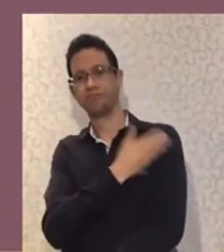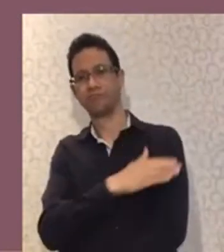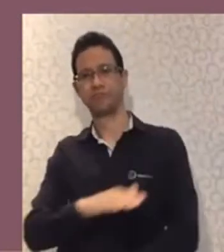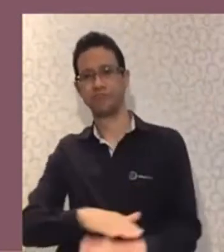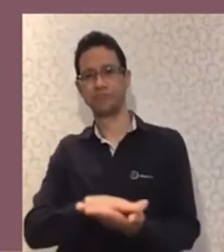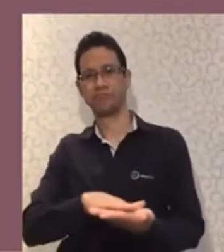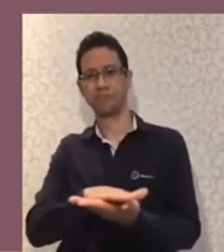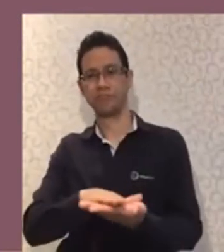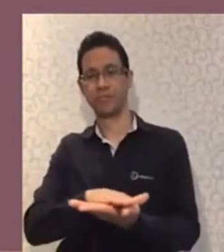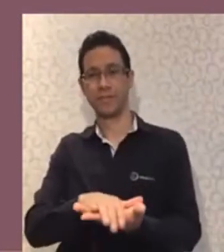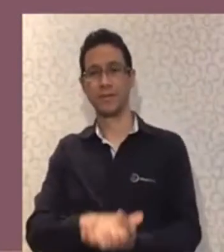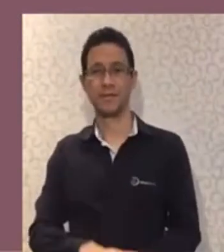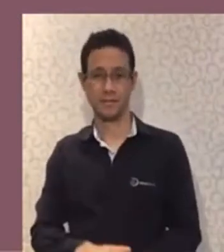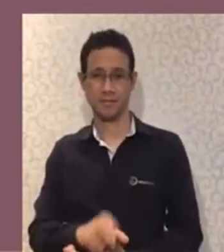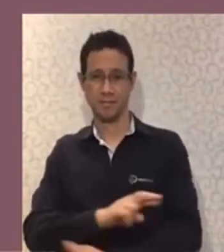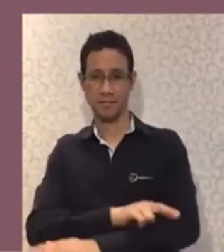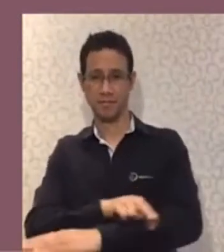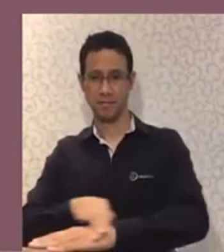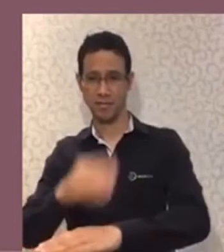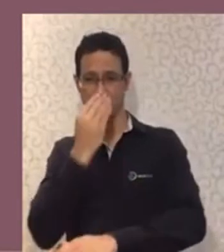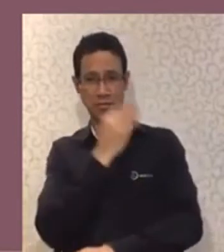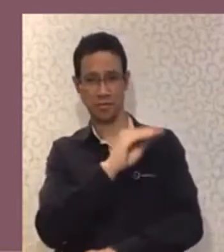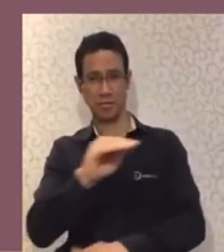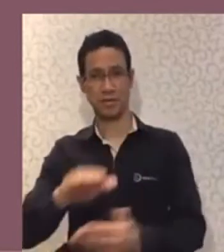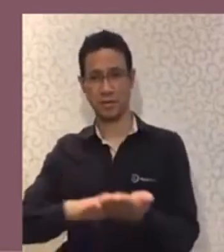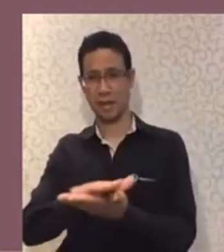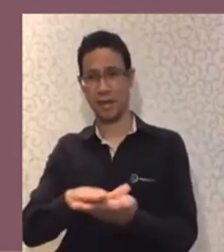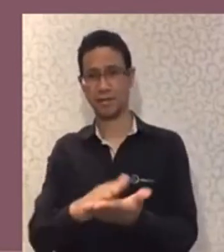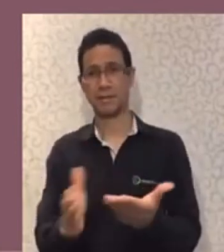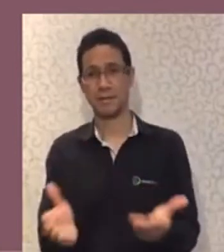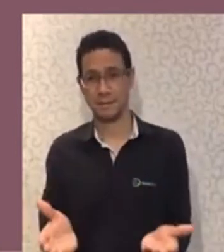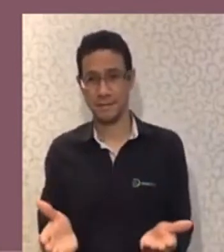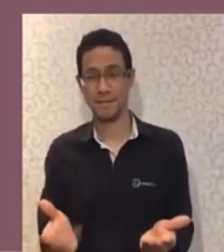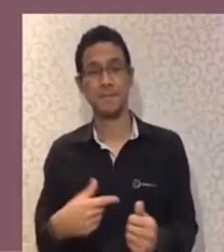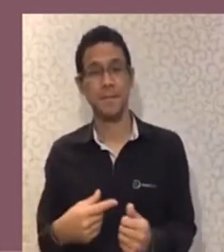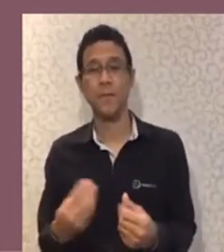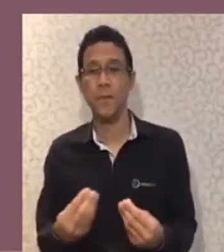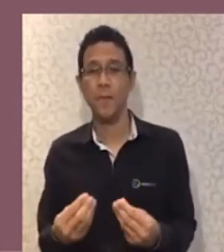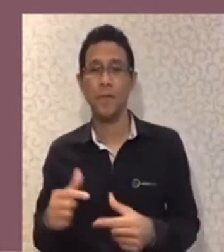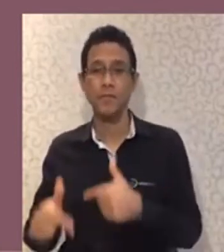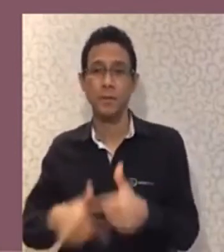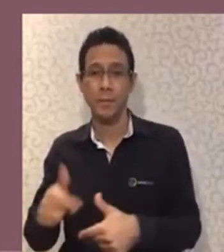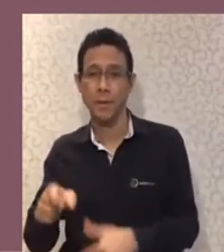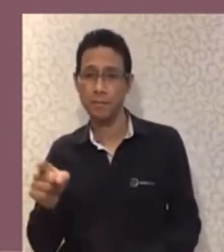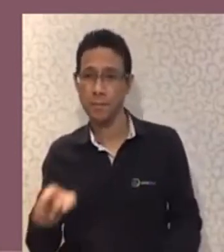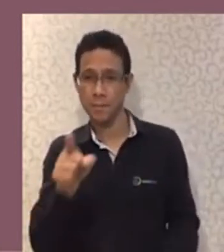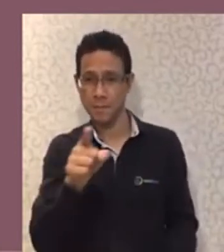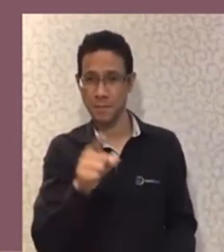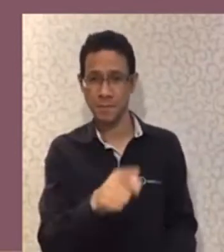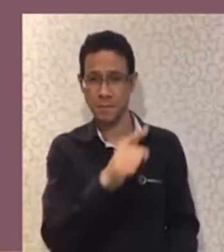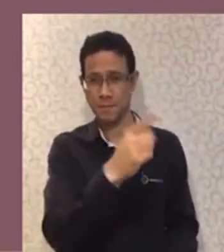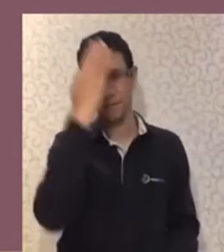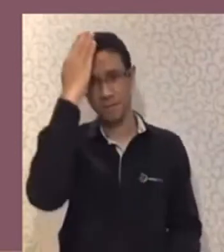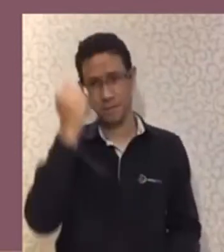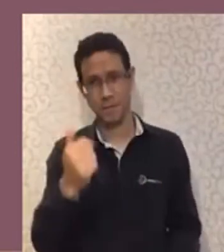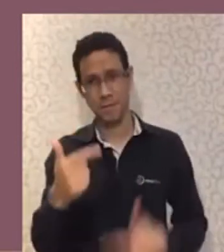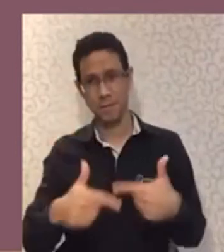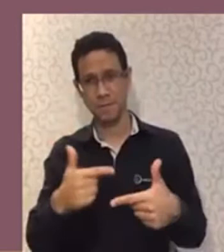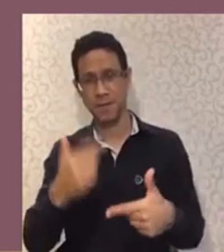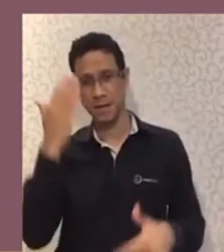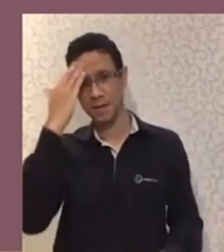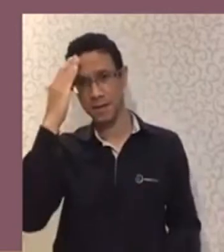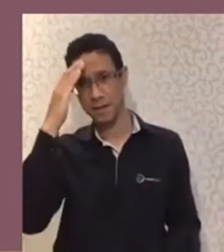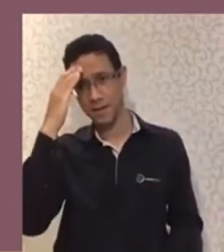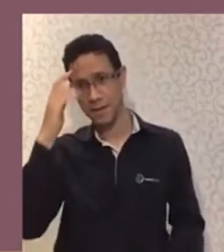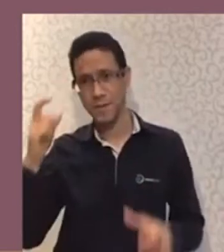Então, partindo do campo de atuação, da área de vocês, do território de vocês, entendendo corpo,